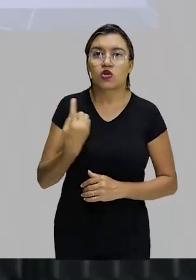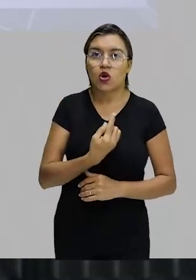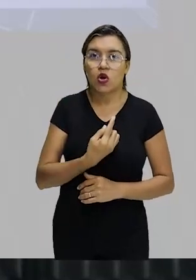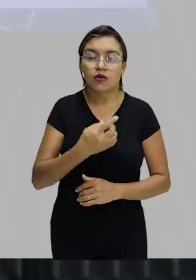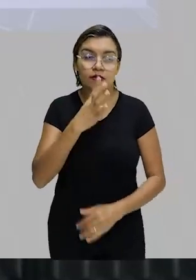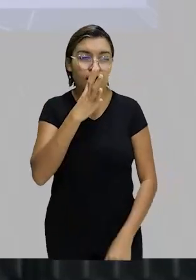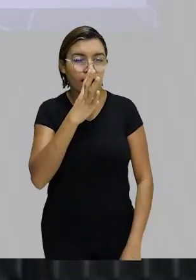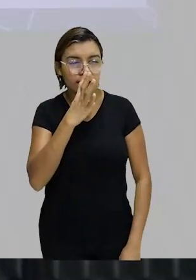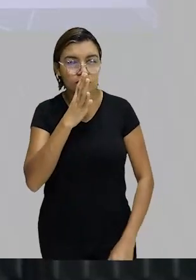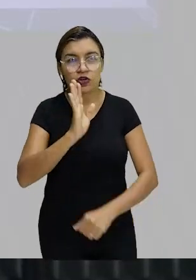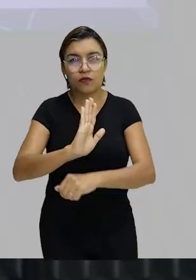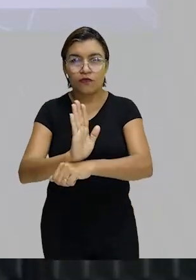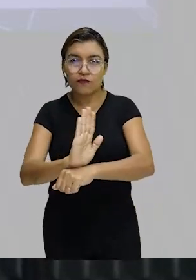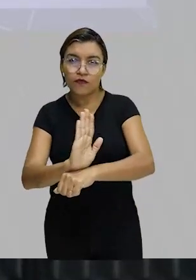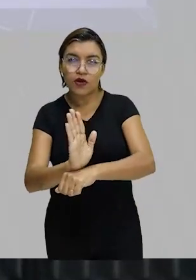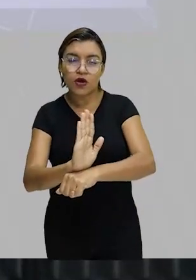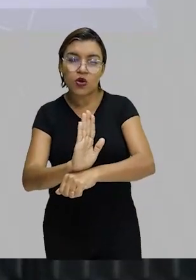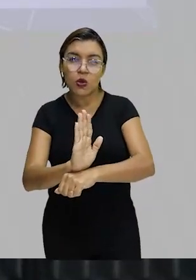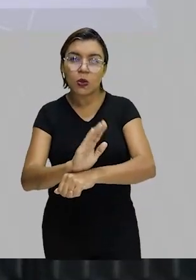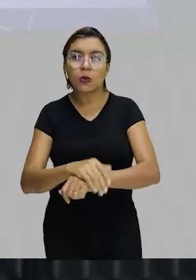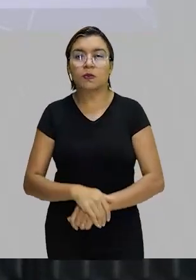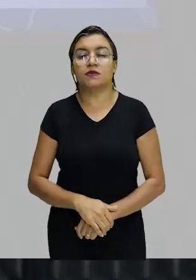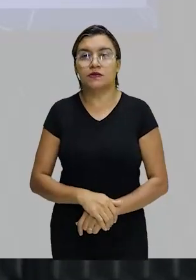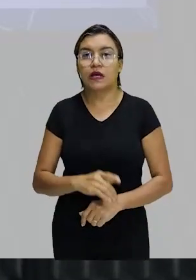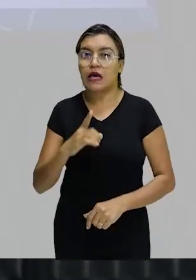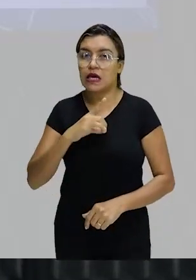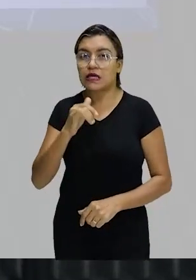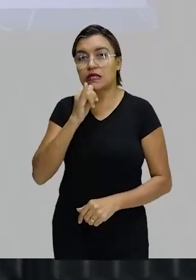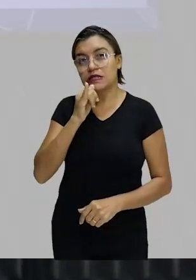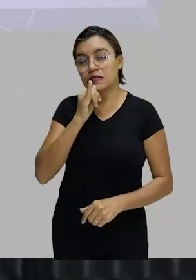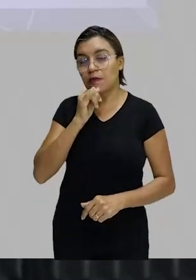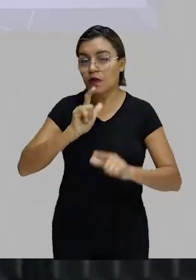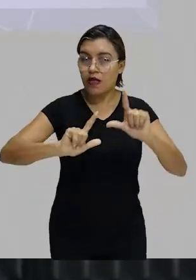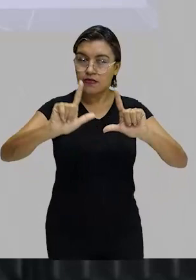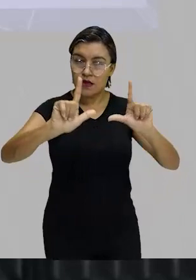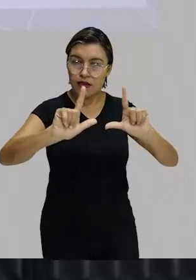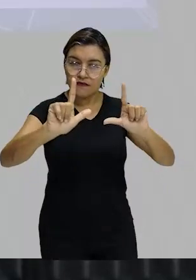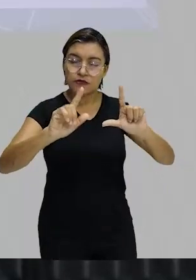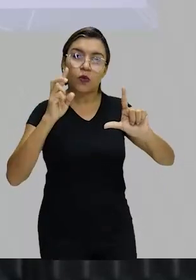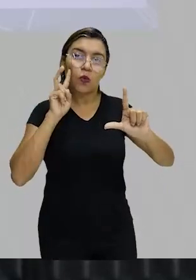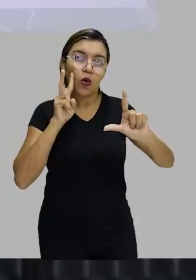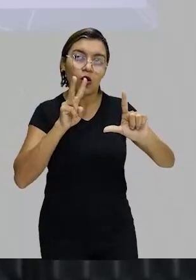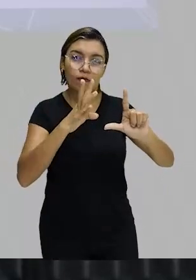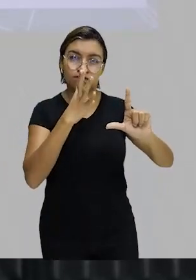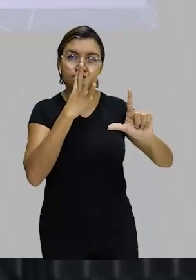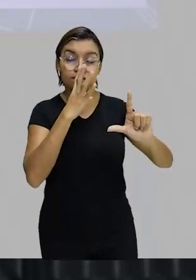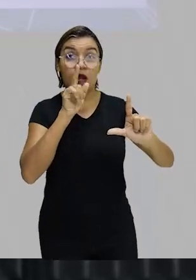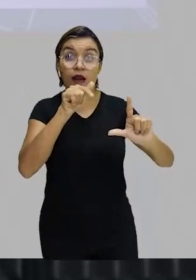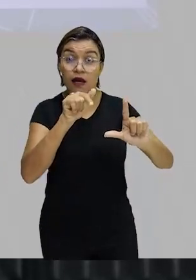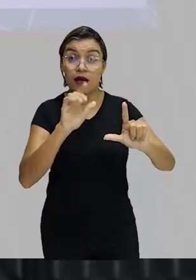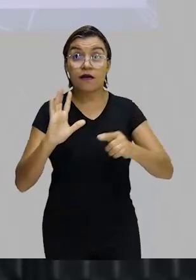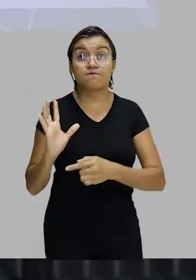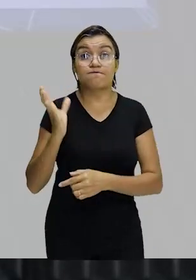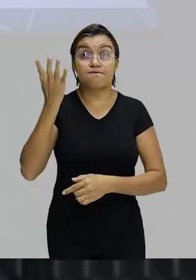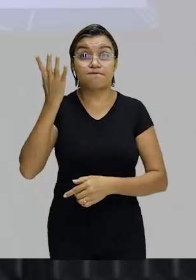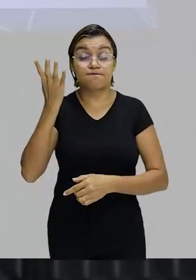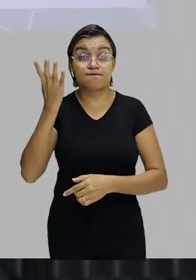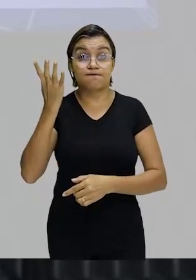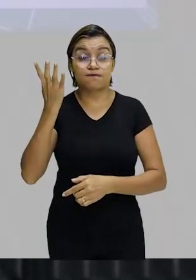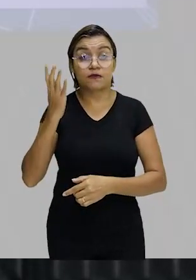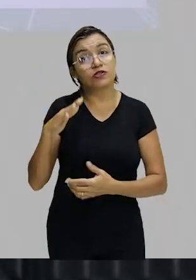nos filmes, nas séries, nos filmes, são exemplos na televisão, são exemplos de manifestações de